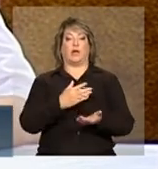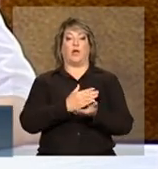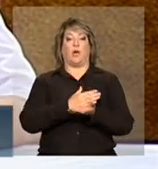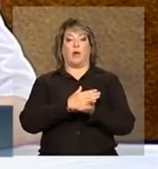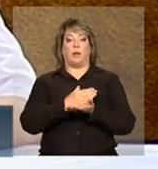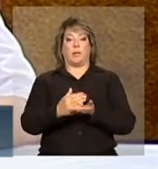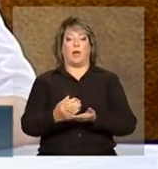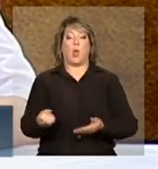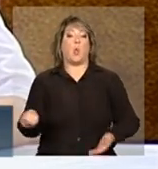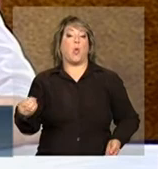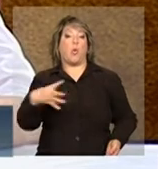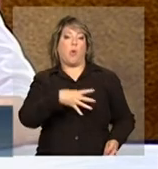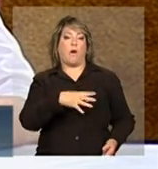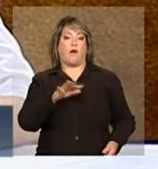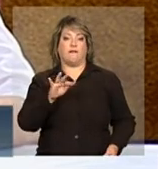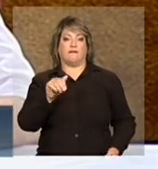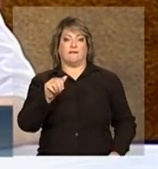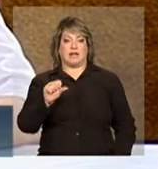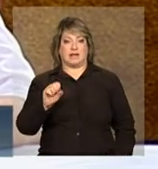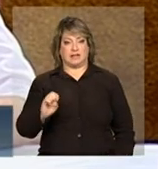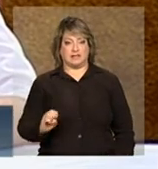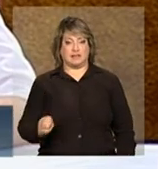nova fase, uma nova era.